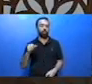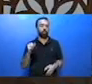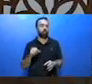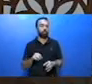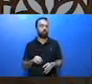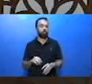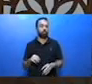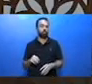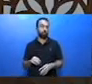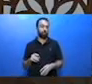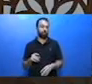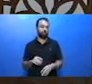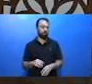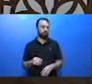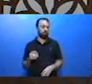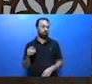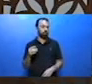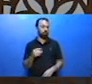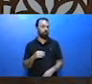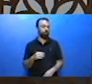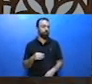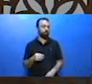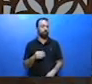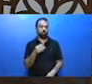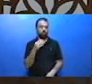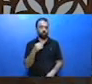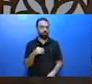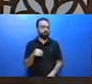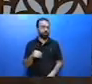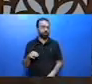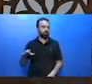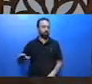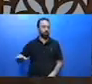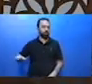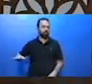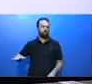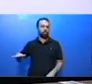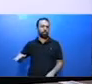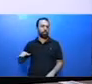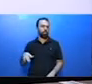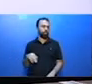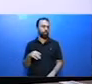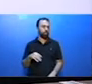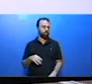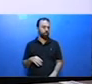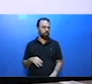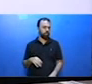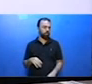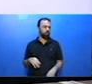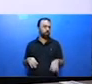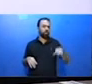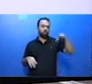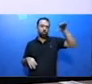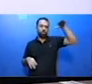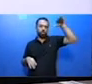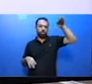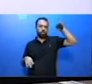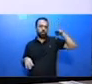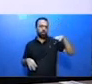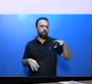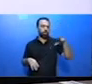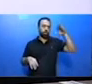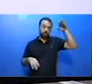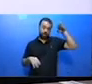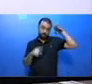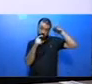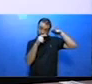O Pedro é o primeiro menininho. Ele é maior ou ele é menor que o Victor Hugo? Ele é maior. Então, quer dizer